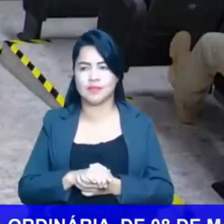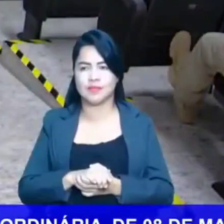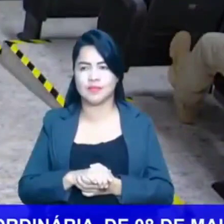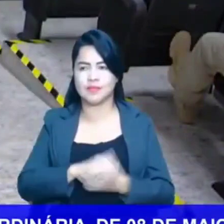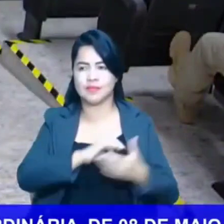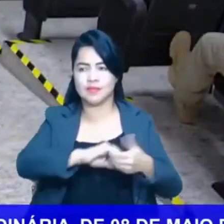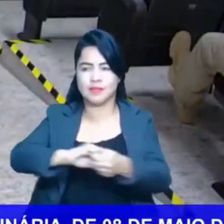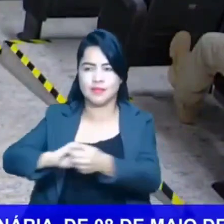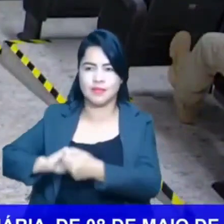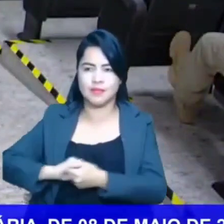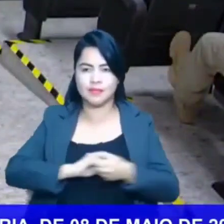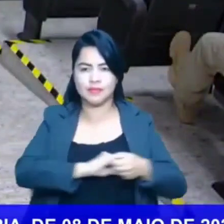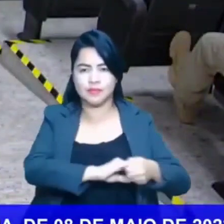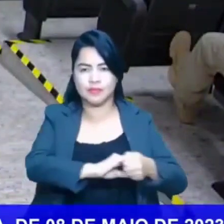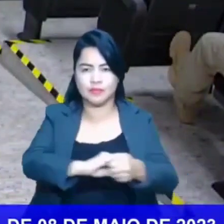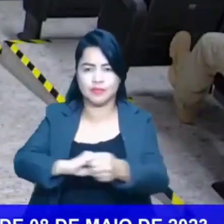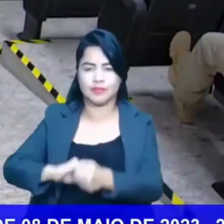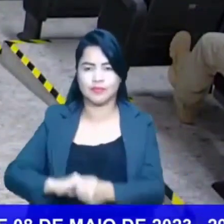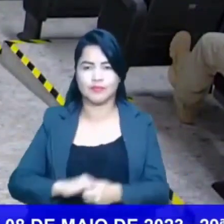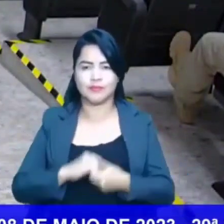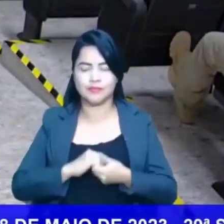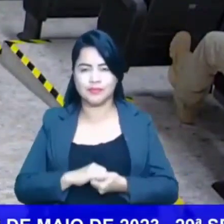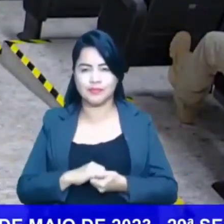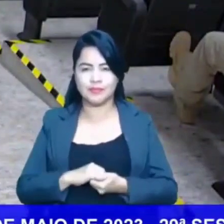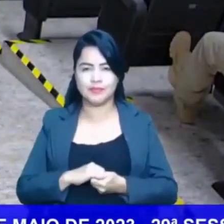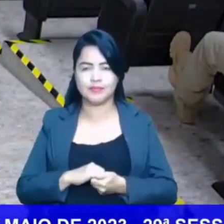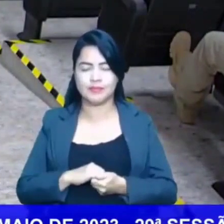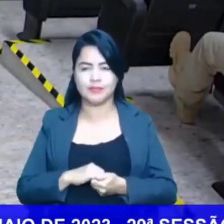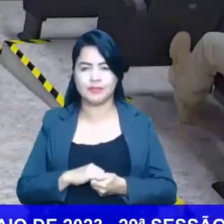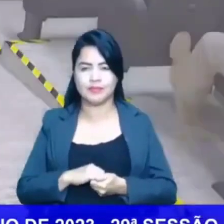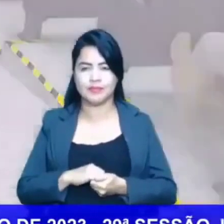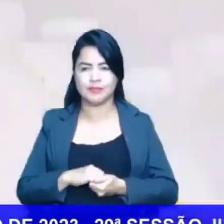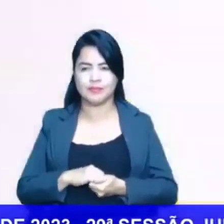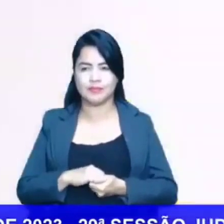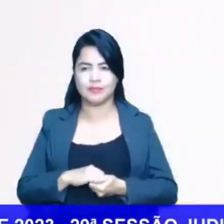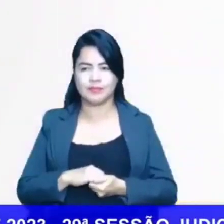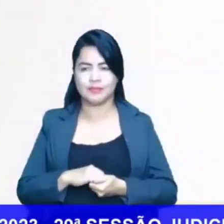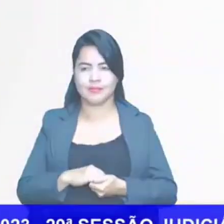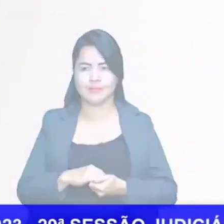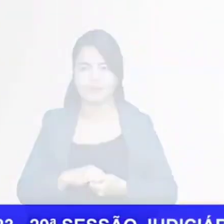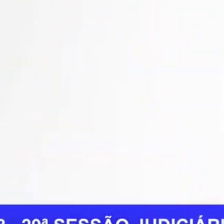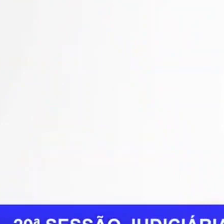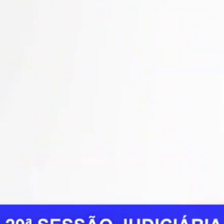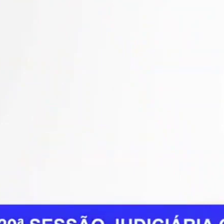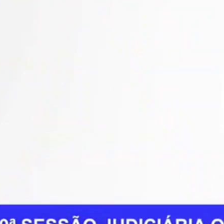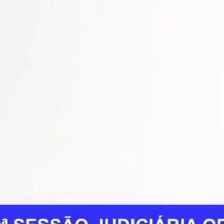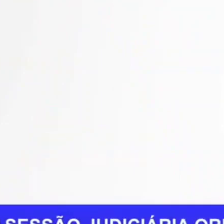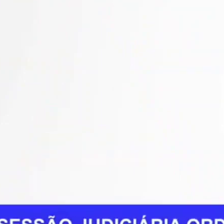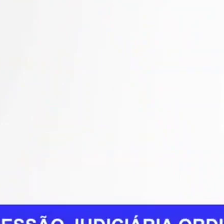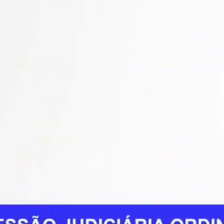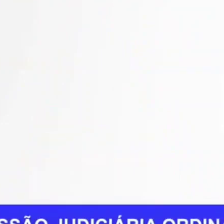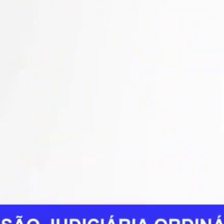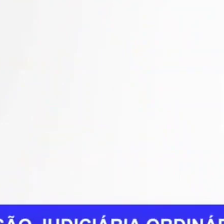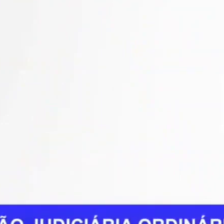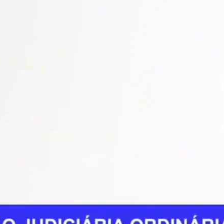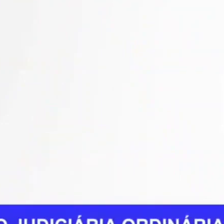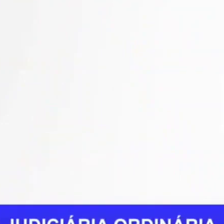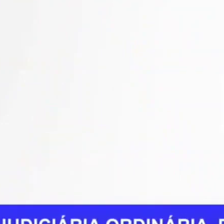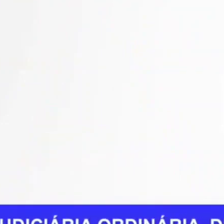Saudações. Imagem ampla do plenário. Encerramento da sessão. Logo do TRE.